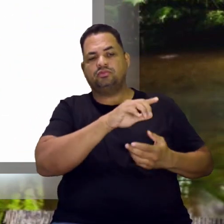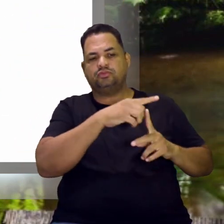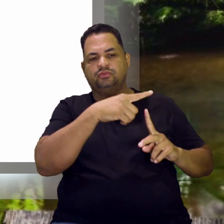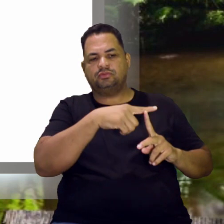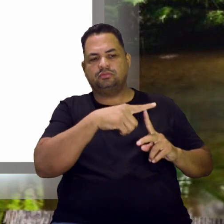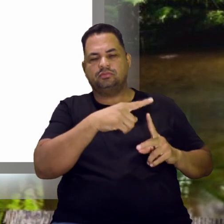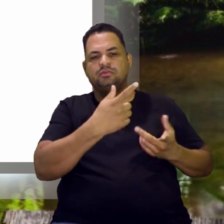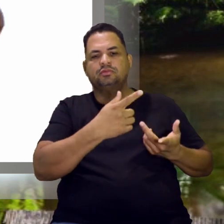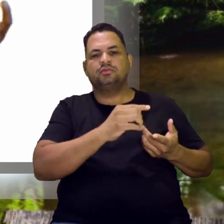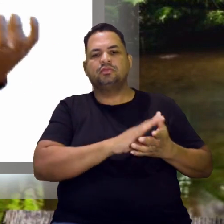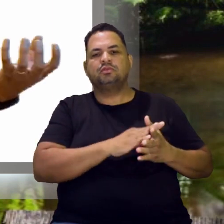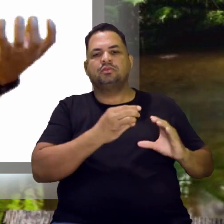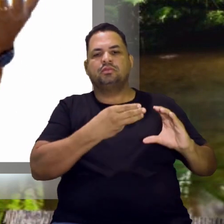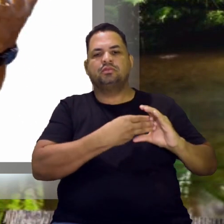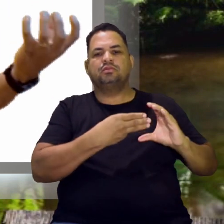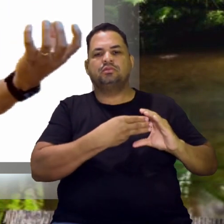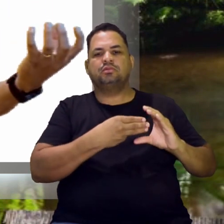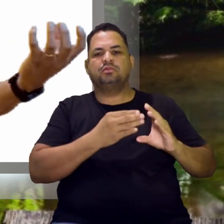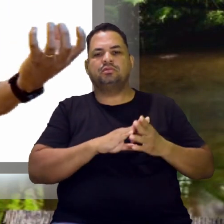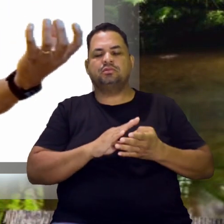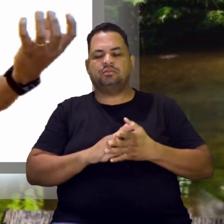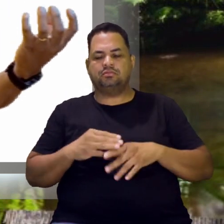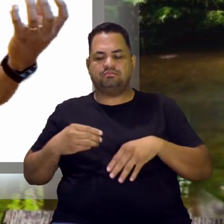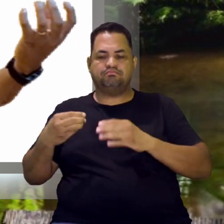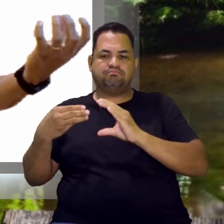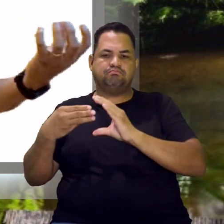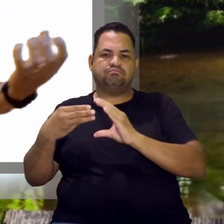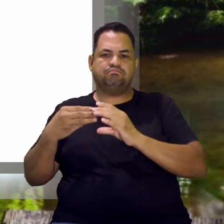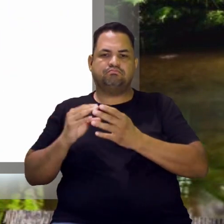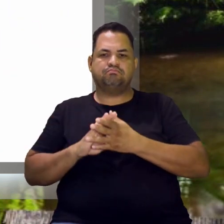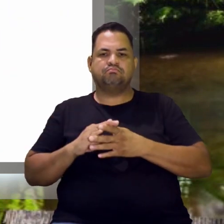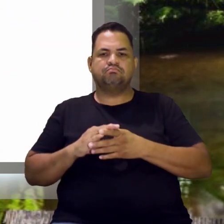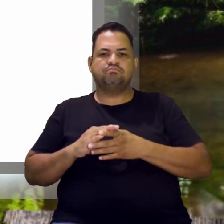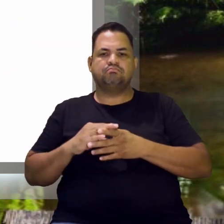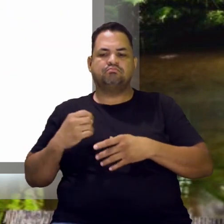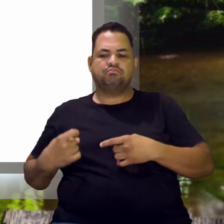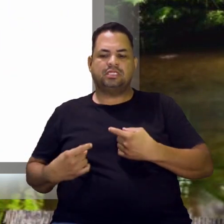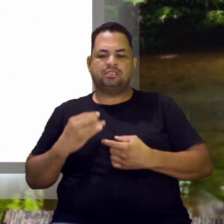celular, né? Bactérias procariontes, portanto, não tem núcleo.